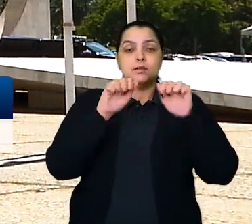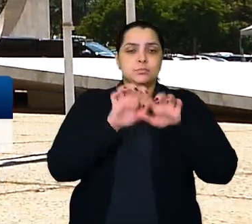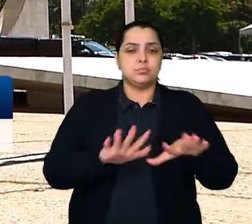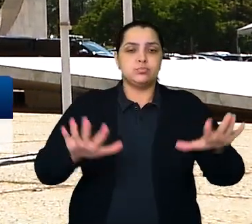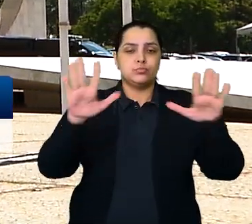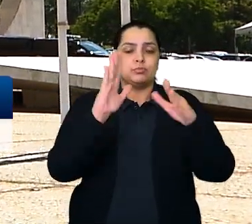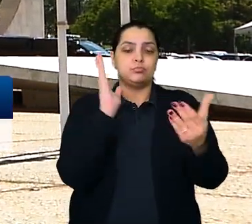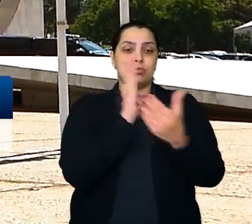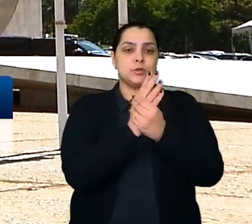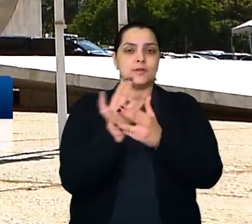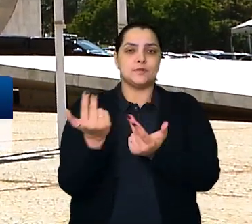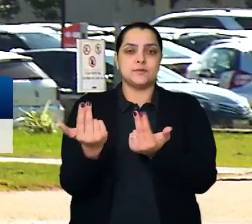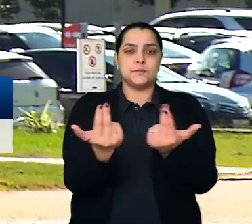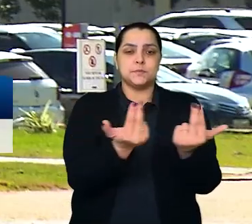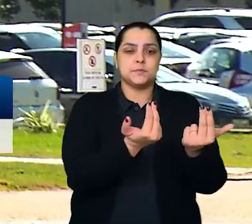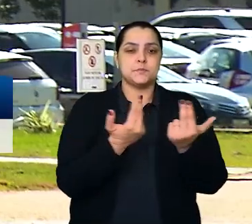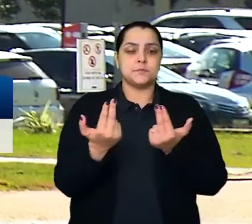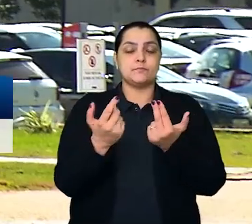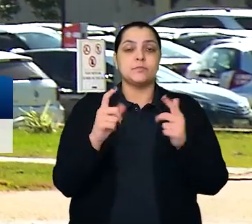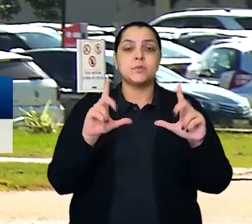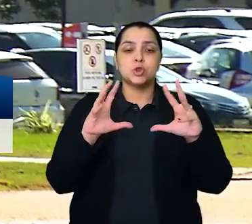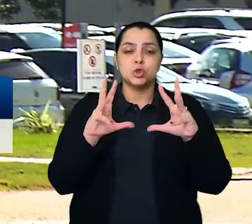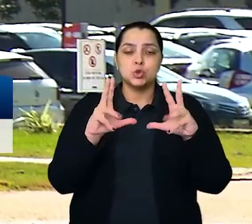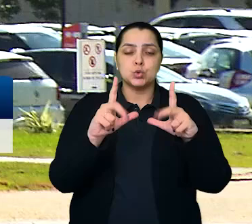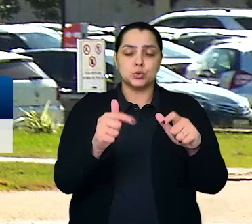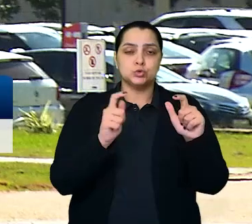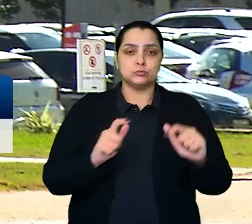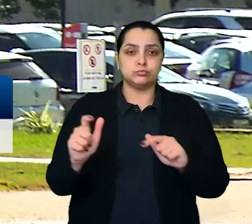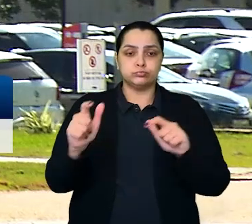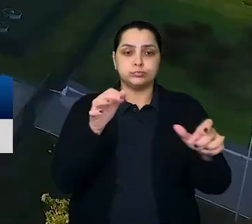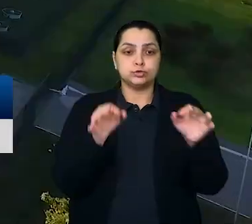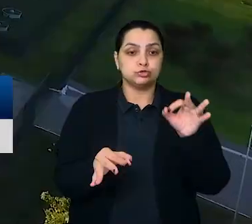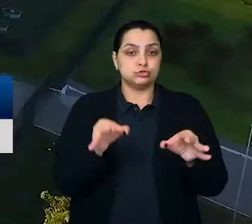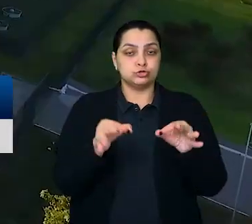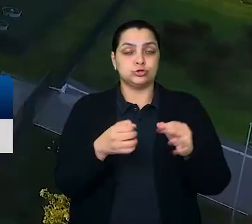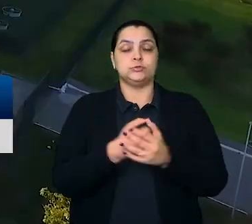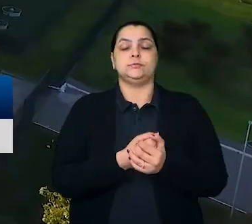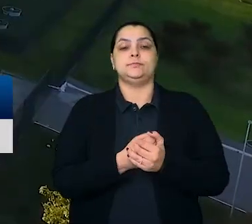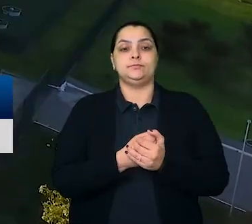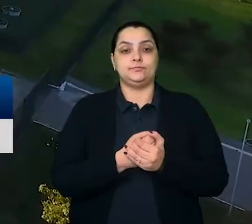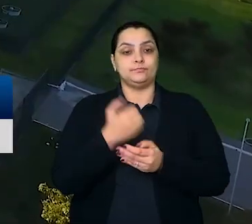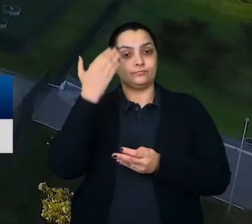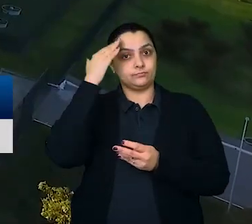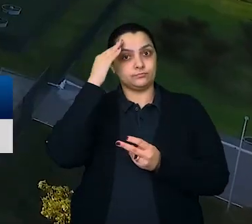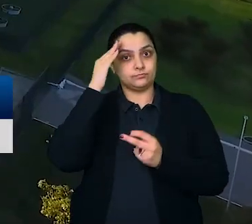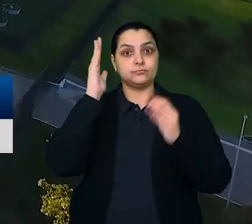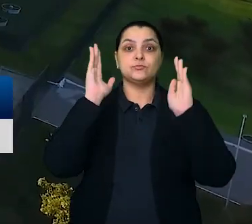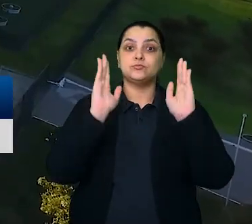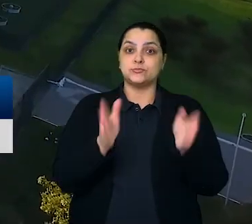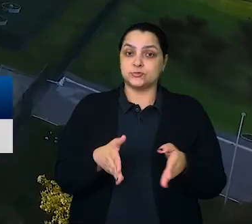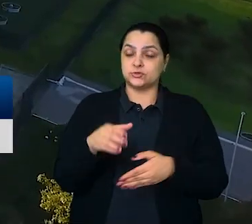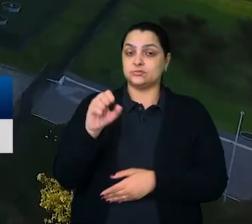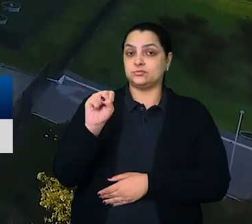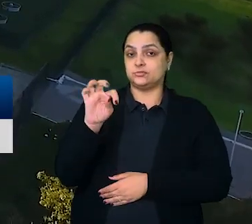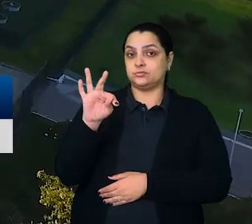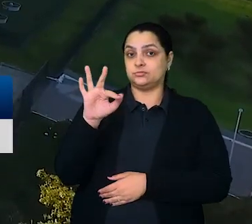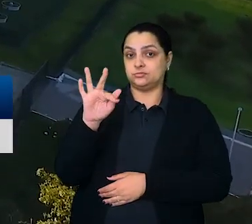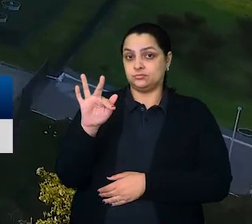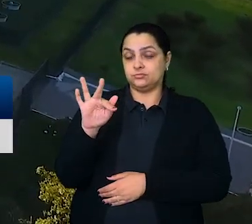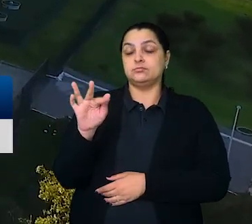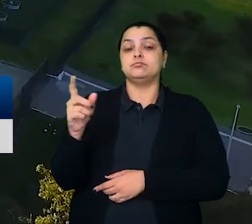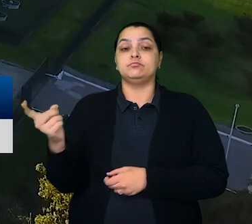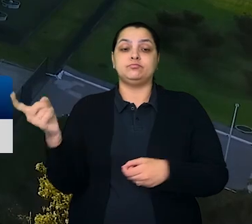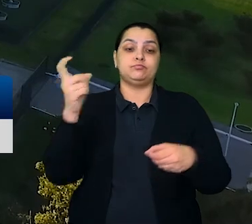para processos semelhantes em todas as instâncias da Justiça. Com o entendimento consolidado, a ação civil